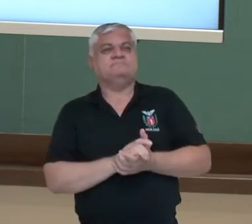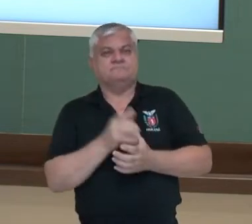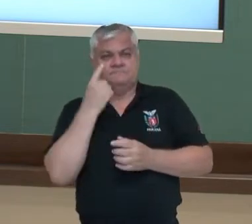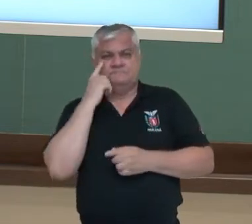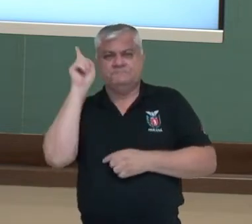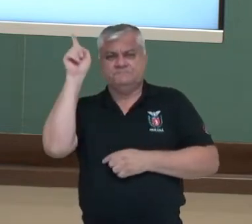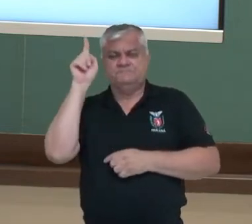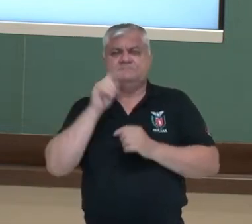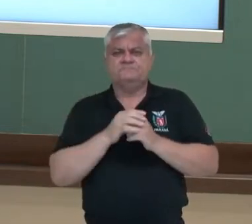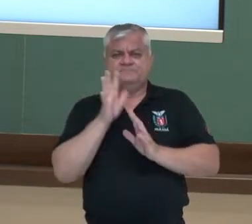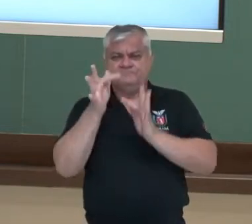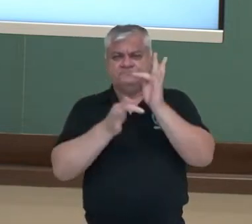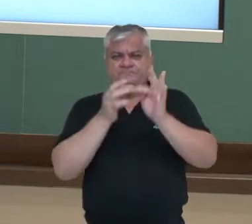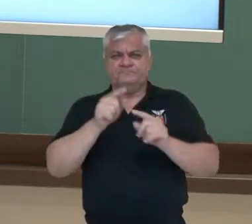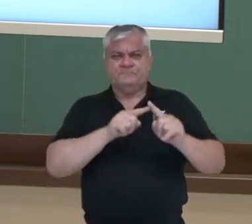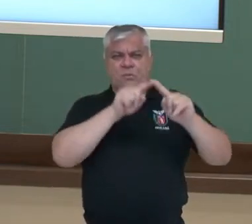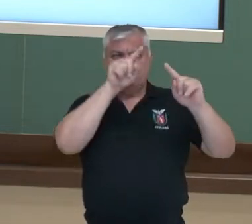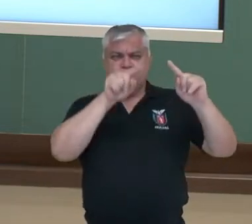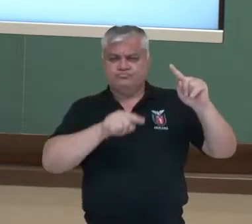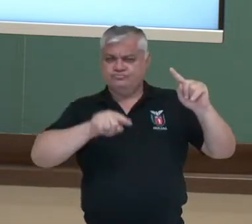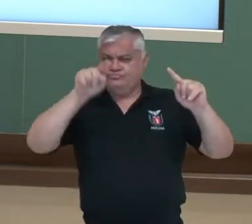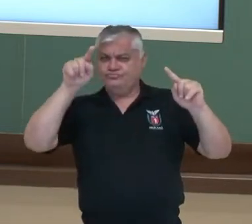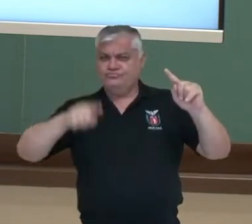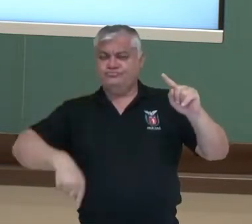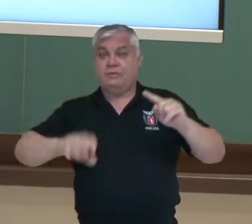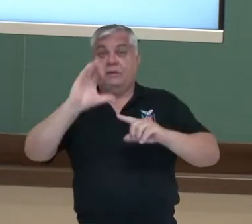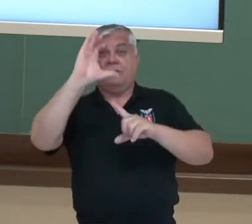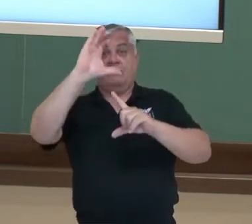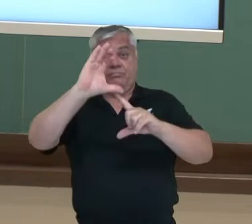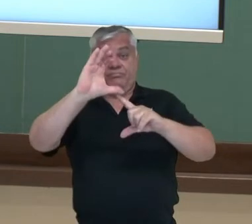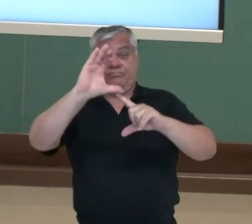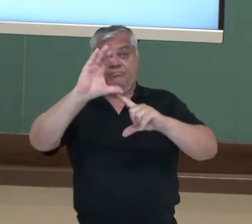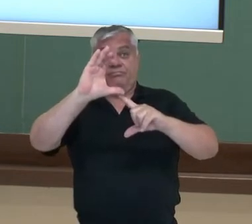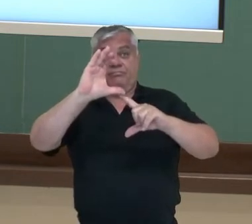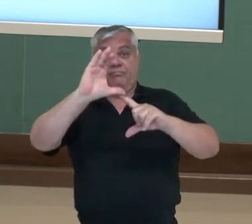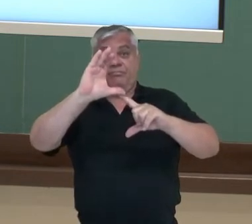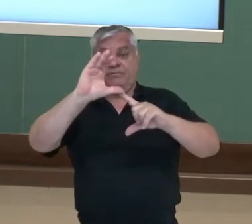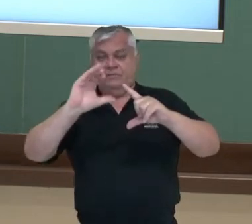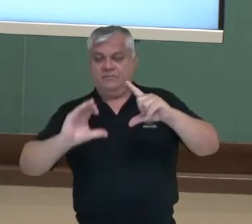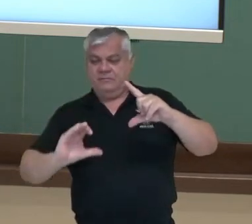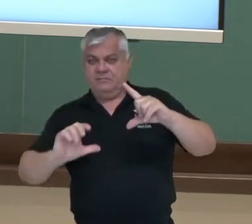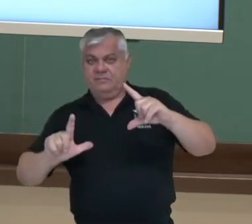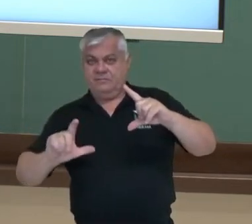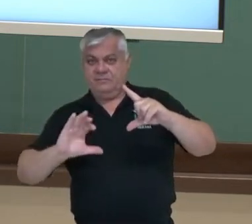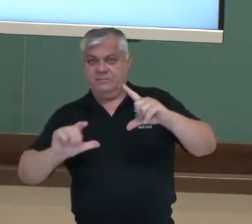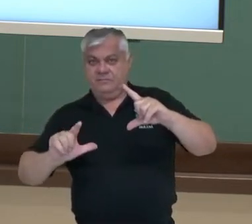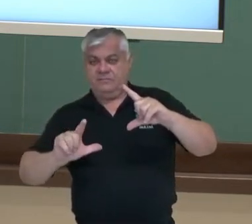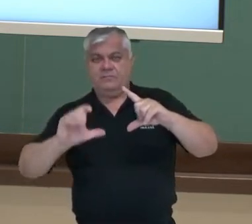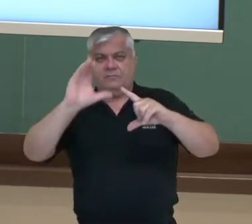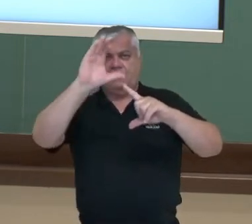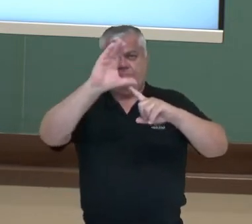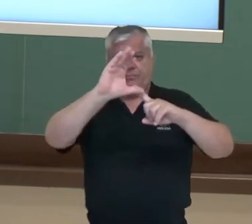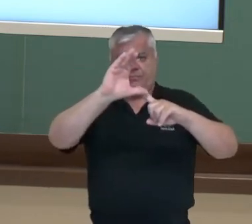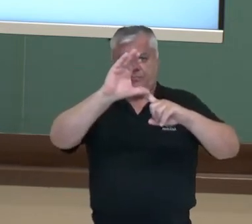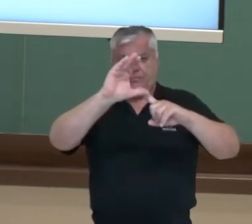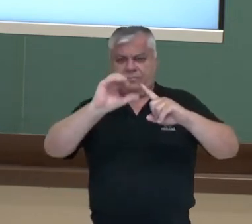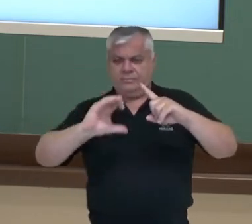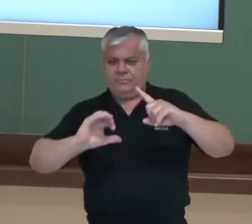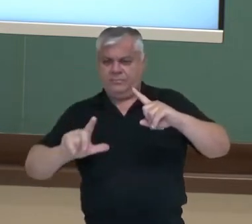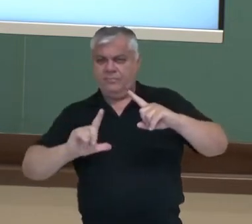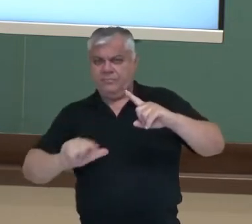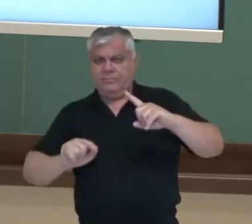estrutura orgânica, temos um carbono assinalado de vermelho e temos aqui o cloro nessa outra